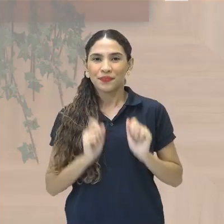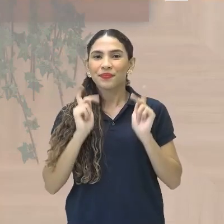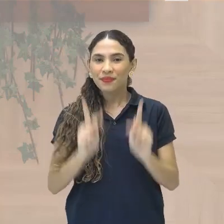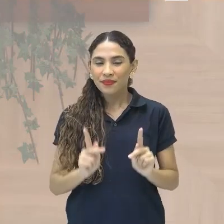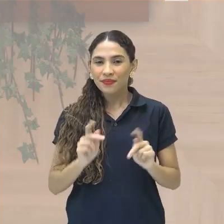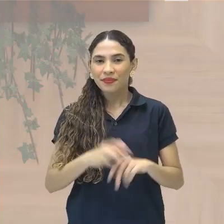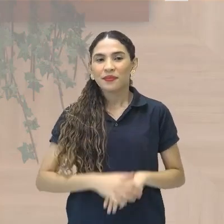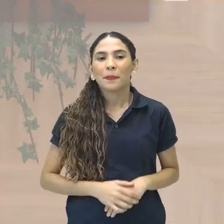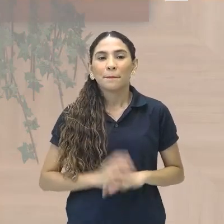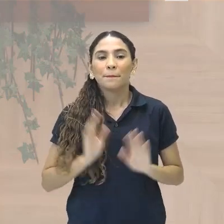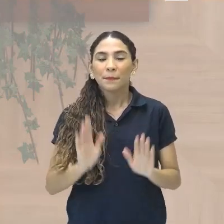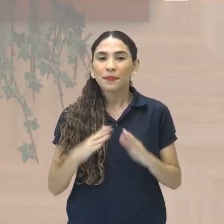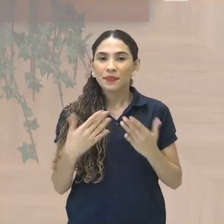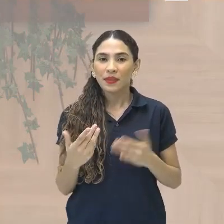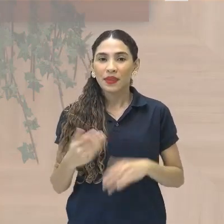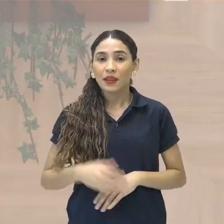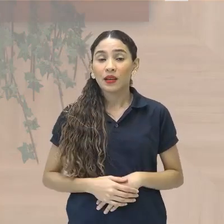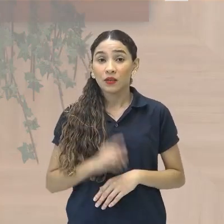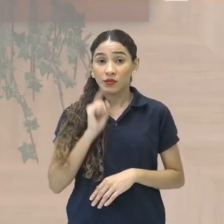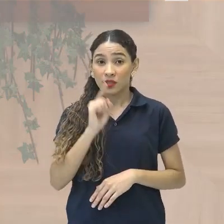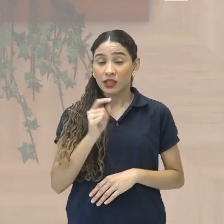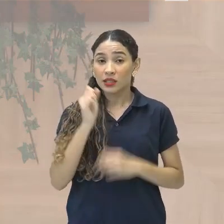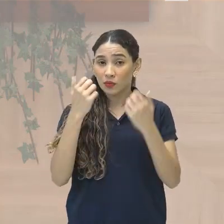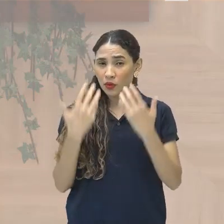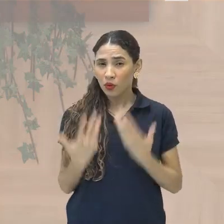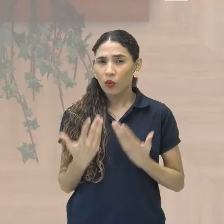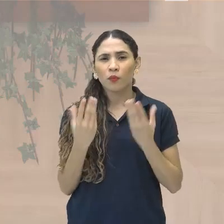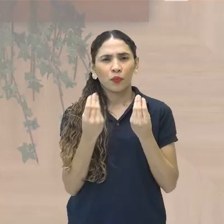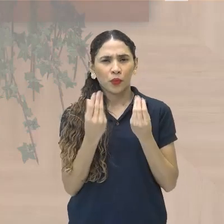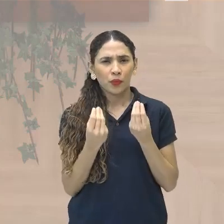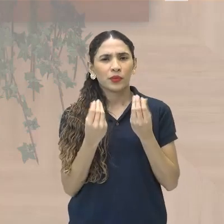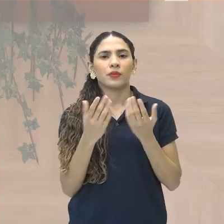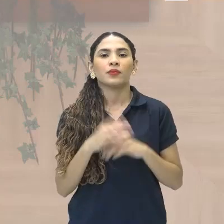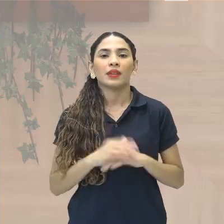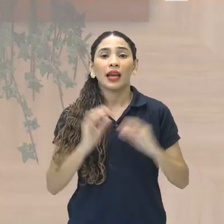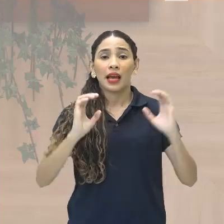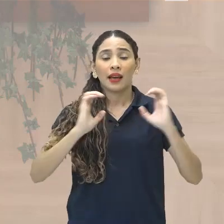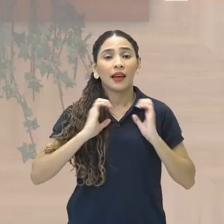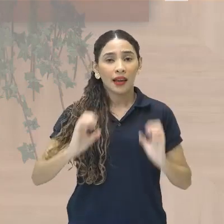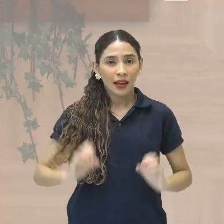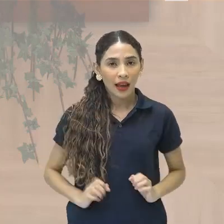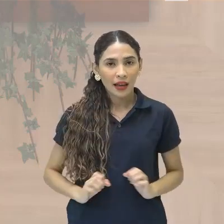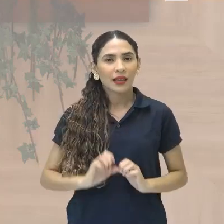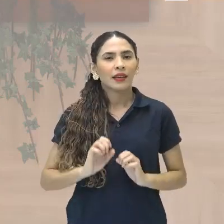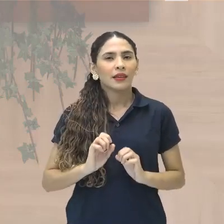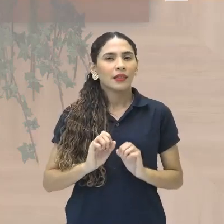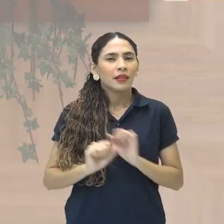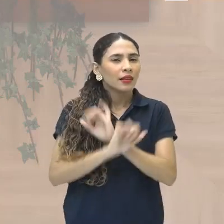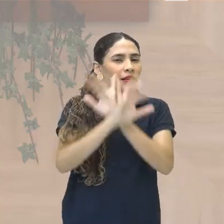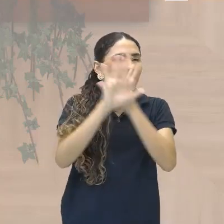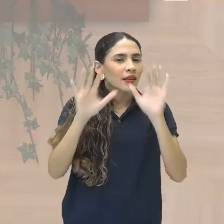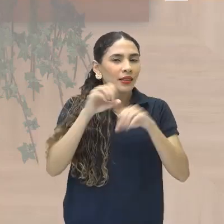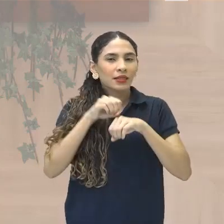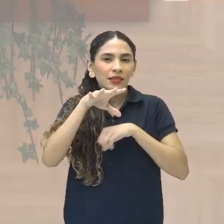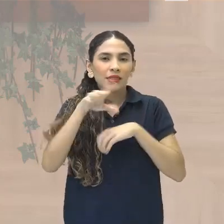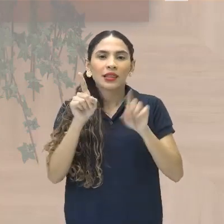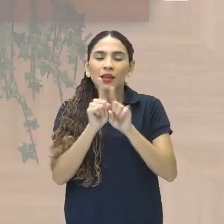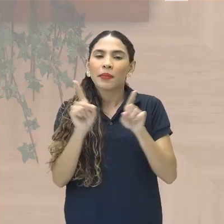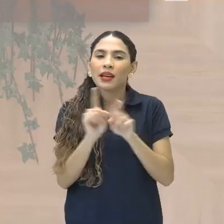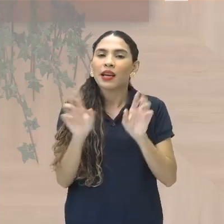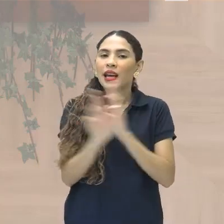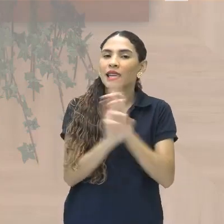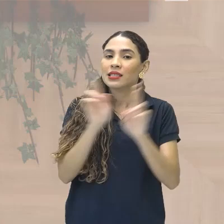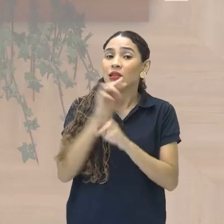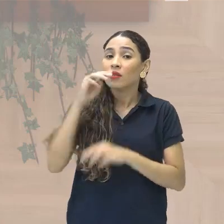Perfeito? Bom, professor, o senhor já explicou muita coisa sobre a questão da ética, já deu algumas dicas com relação